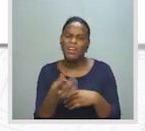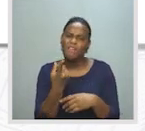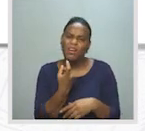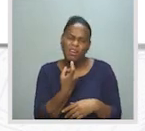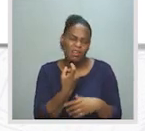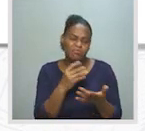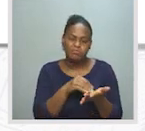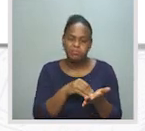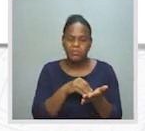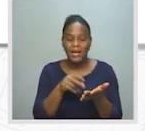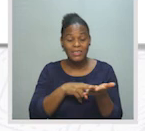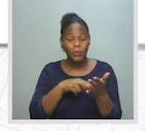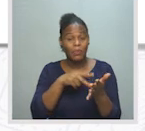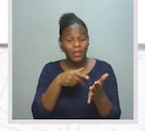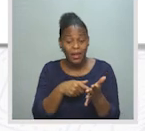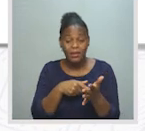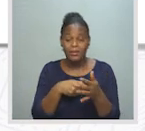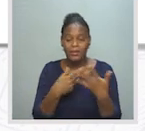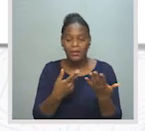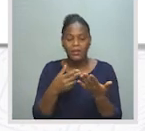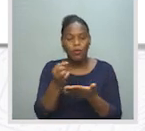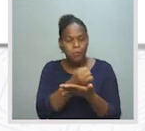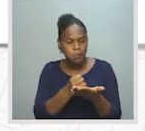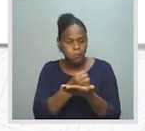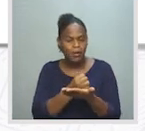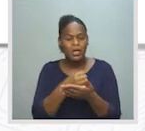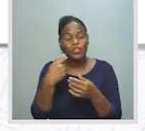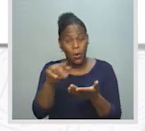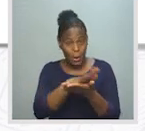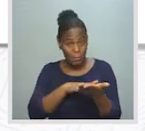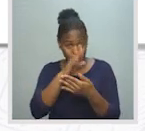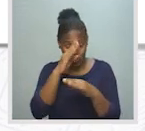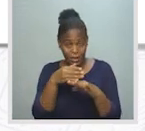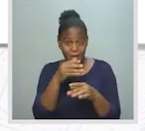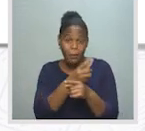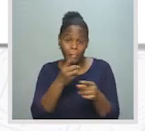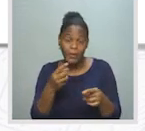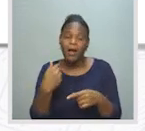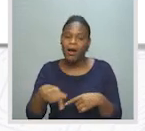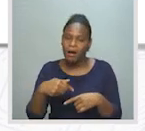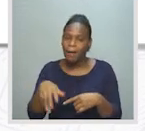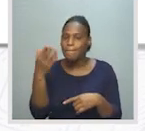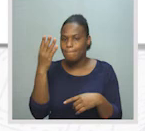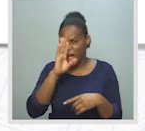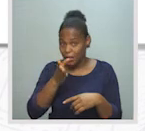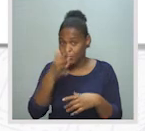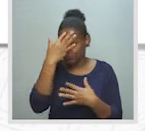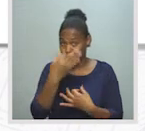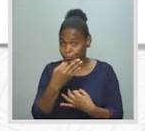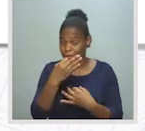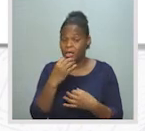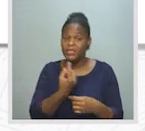razão técnica e o vazio axiológico, estão na base desse fenômeno. No entanto, existem práticas